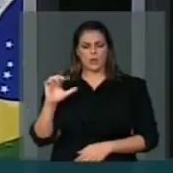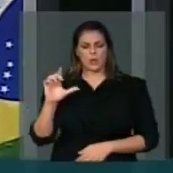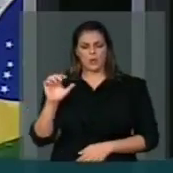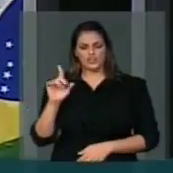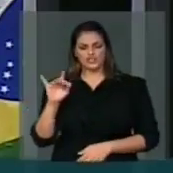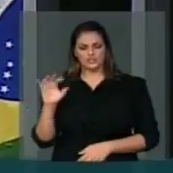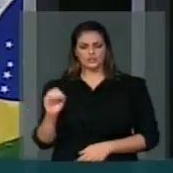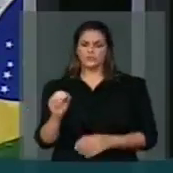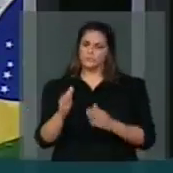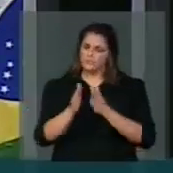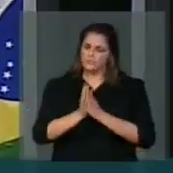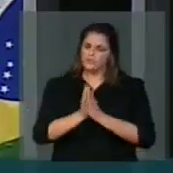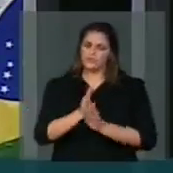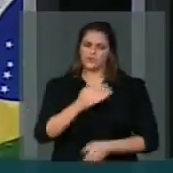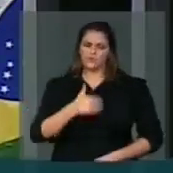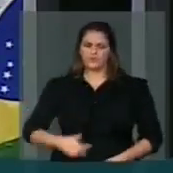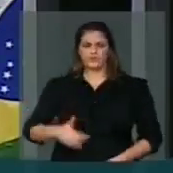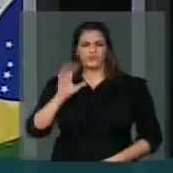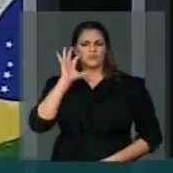resolva essa situação.